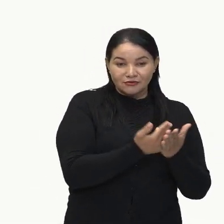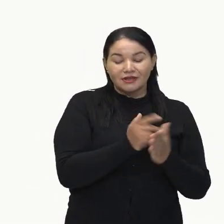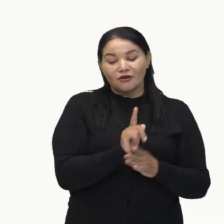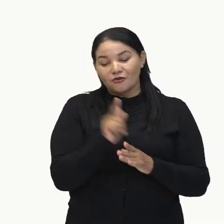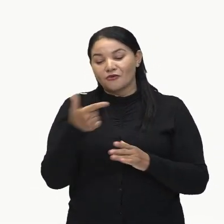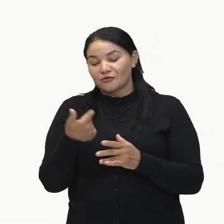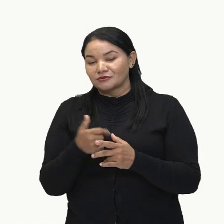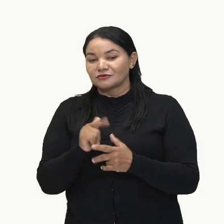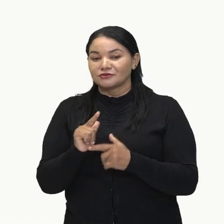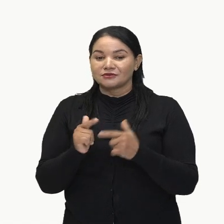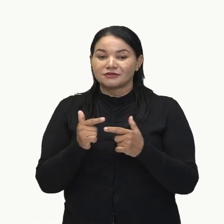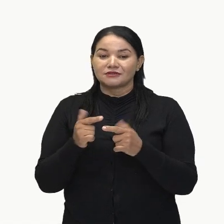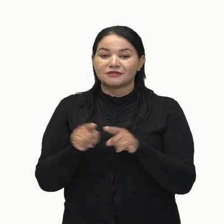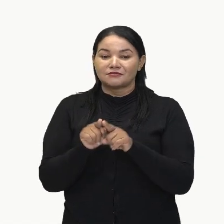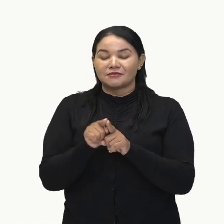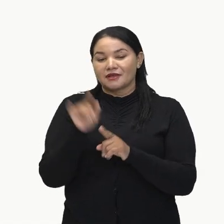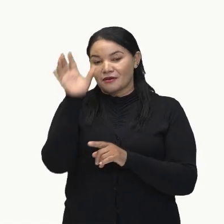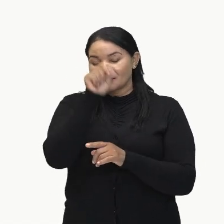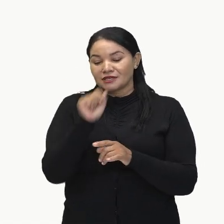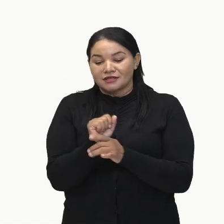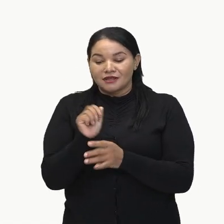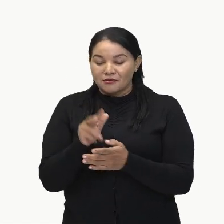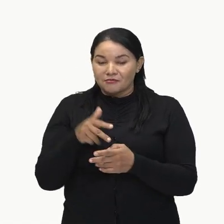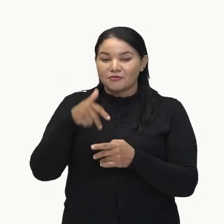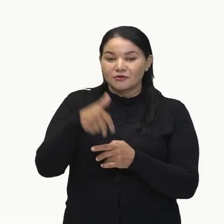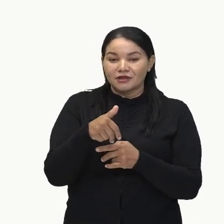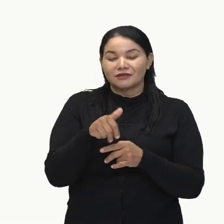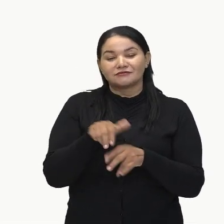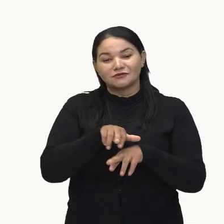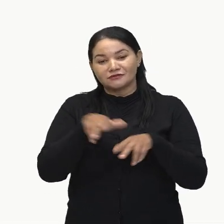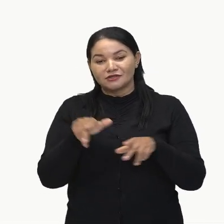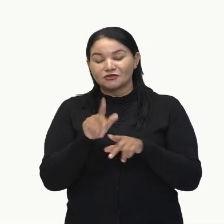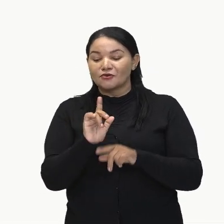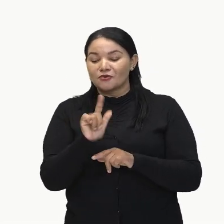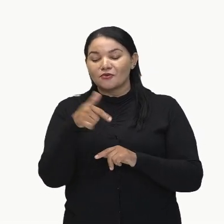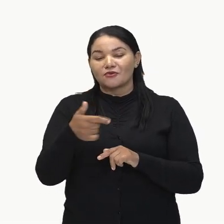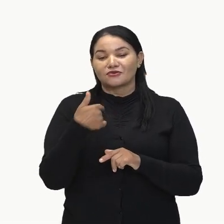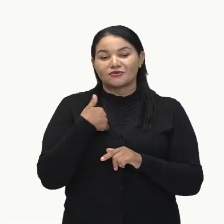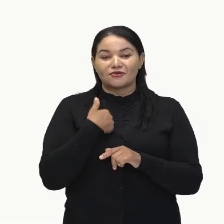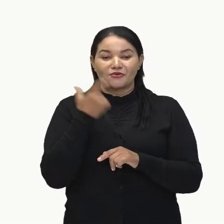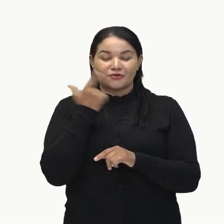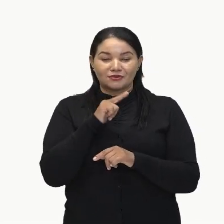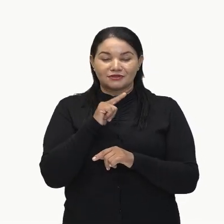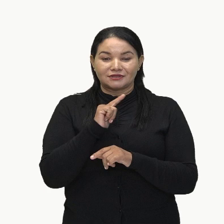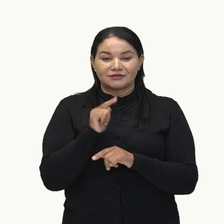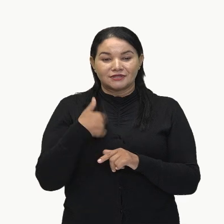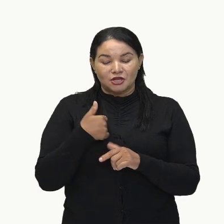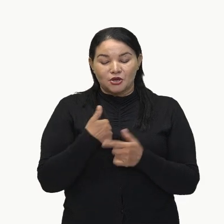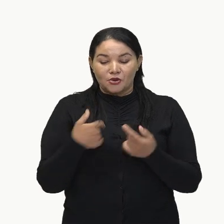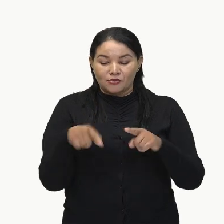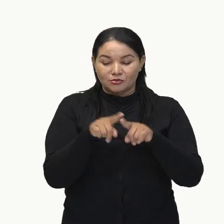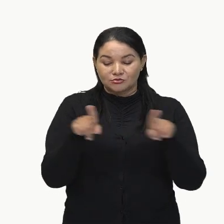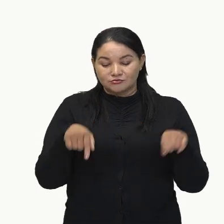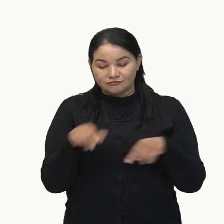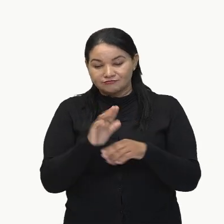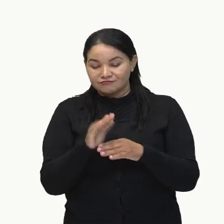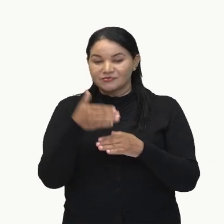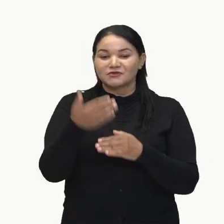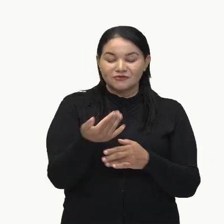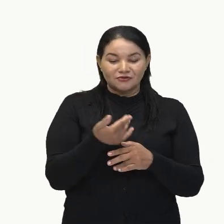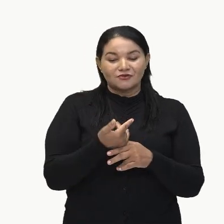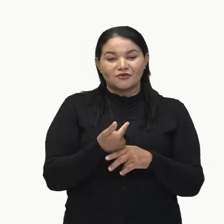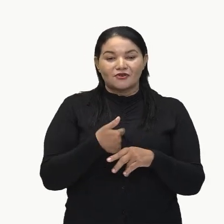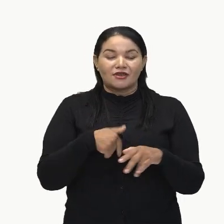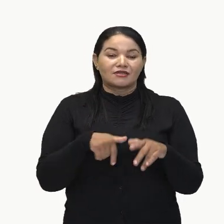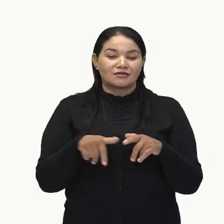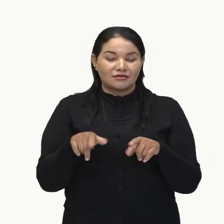um pouco mais. Diz, agora eu vou fazer outras coisas um pouco mais fora do meu quintal. Então, você